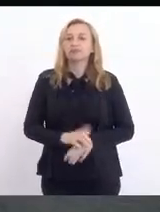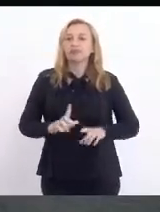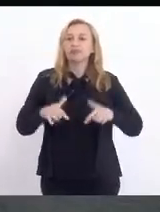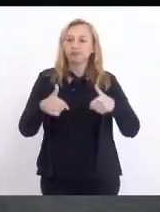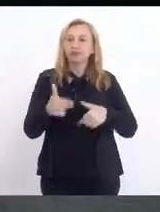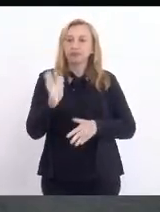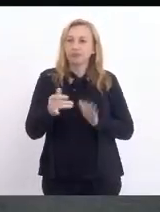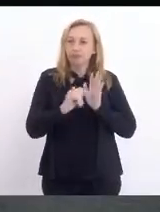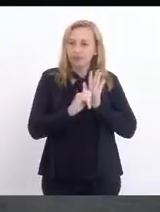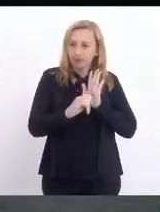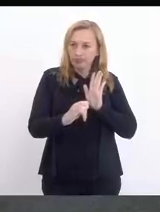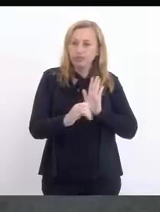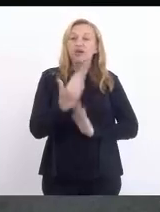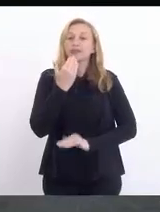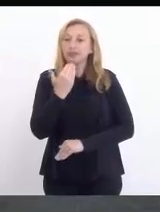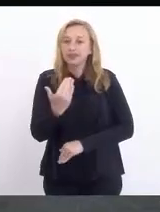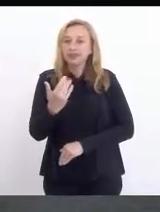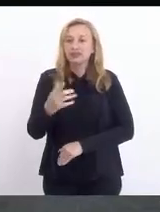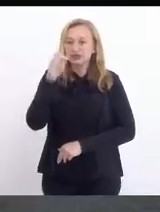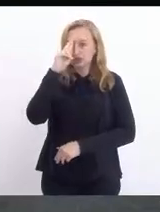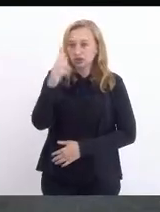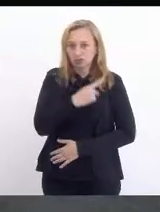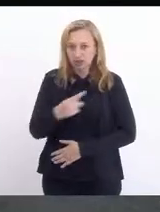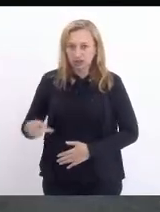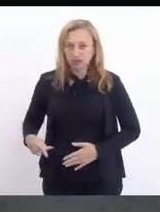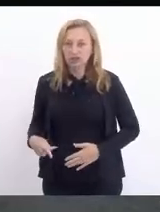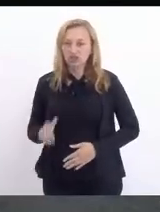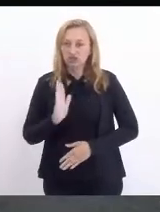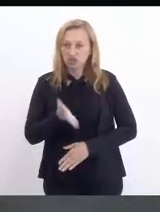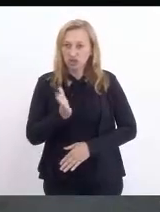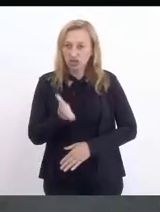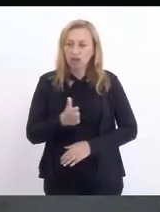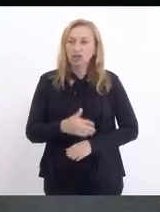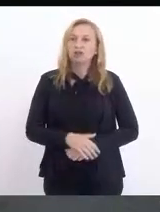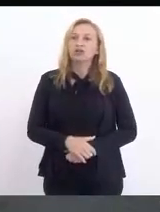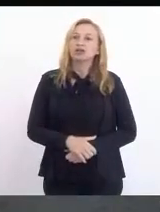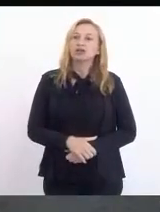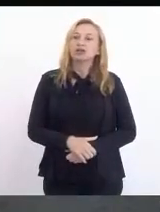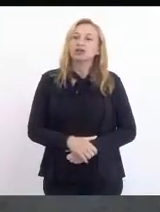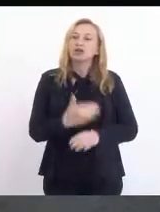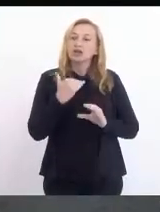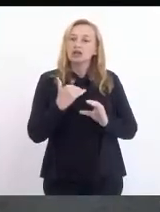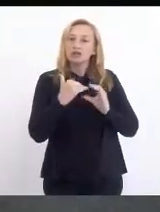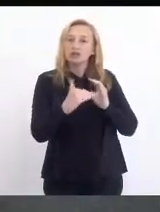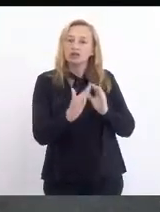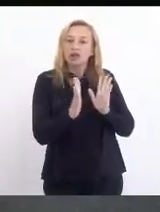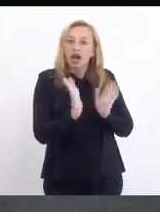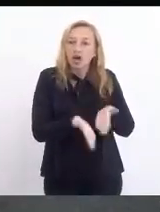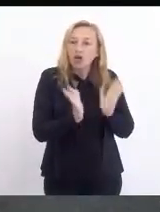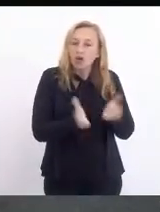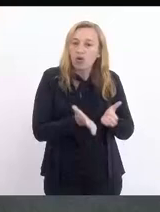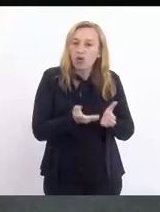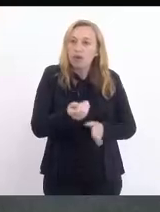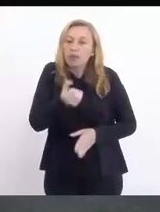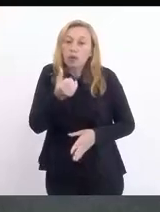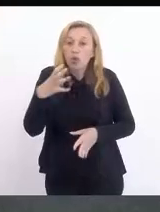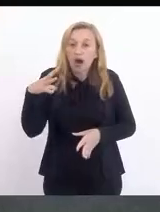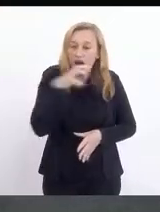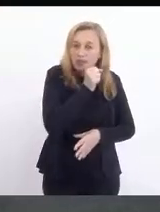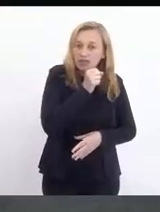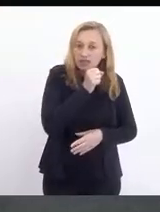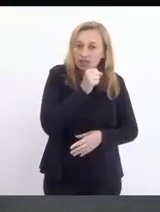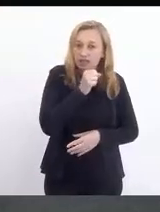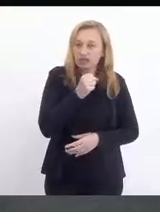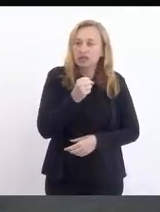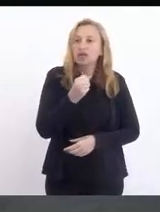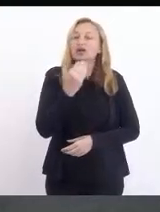já publicado Inclusive eu queria pedir a vossa excelência é foi por foi enviado agora pouco com uma urgente